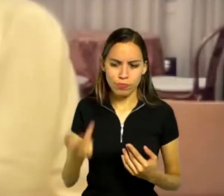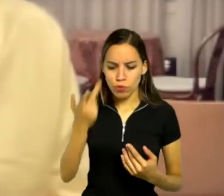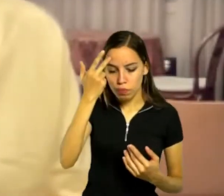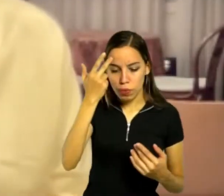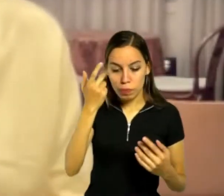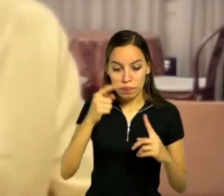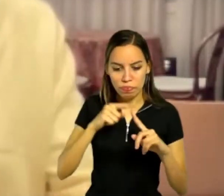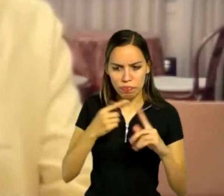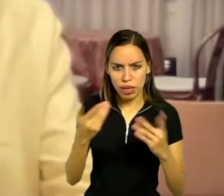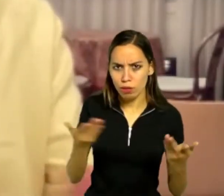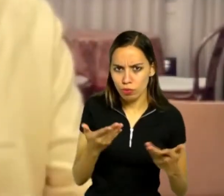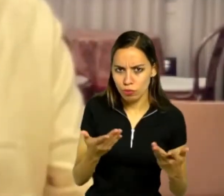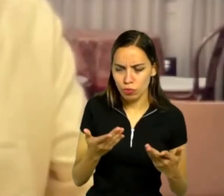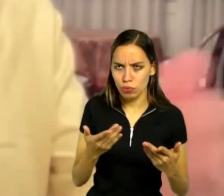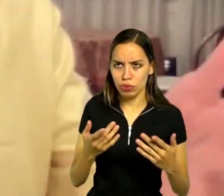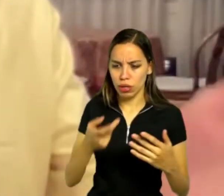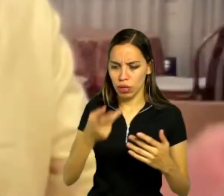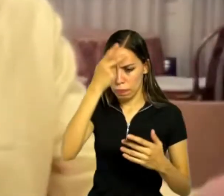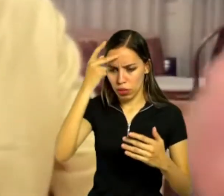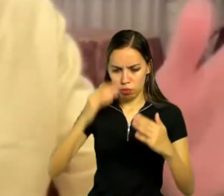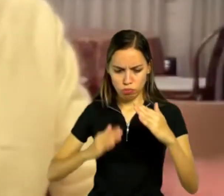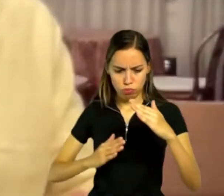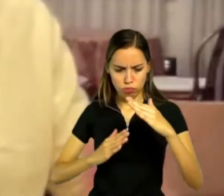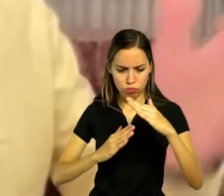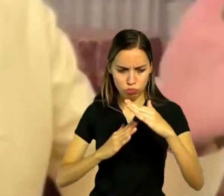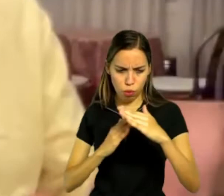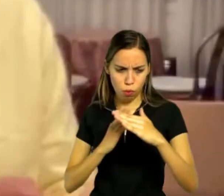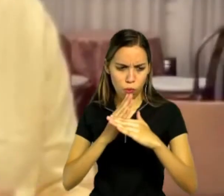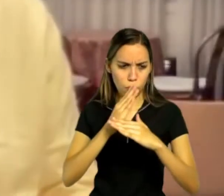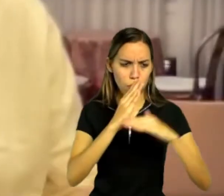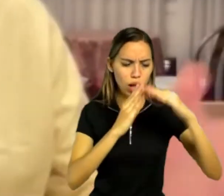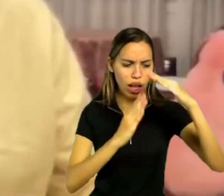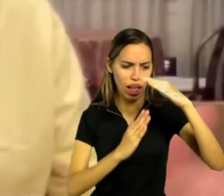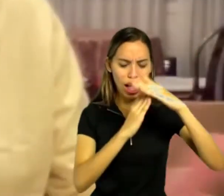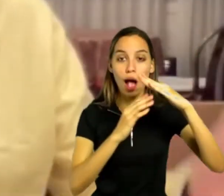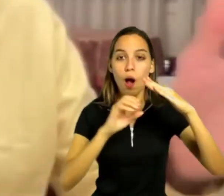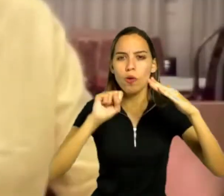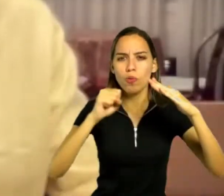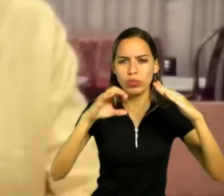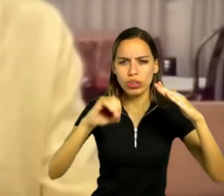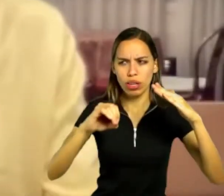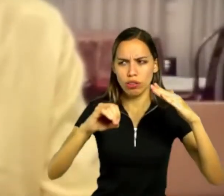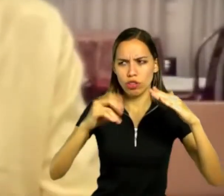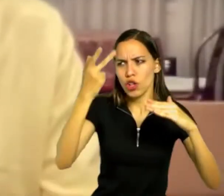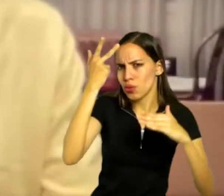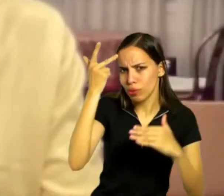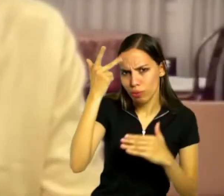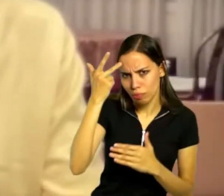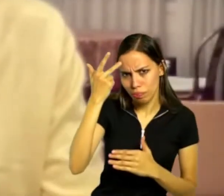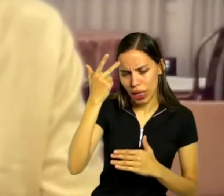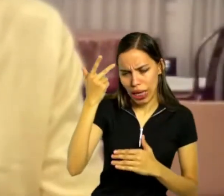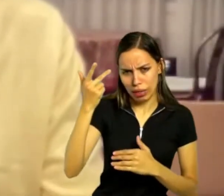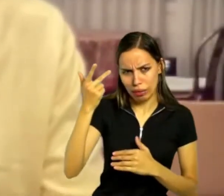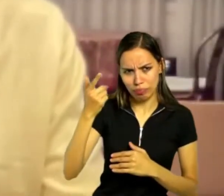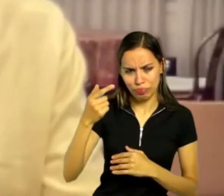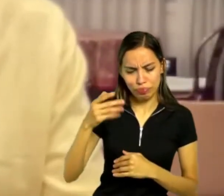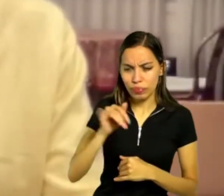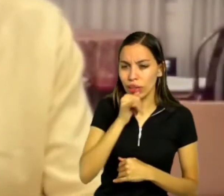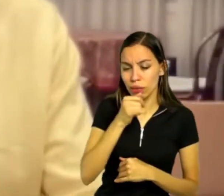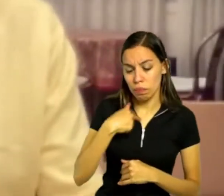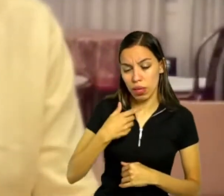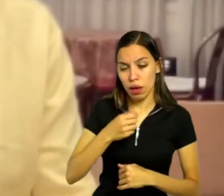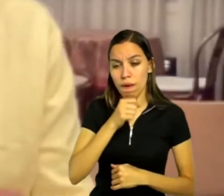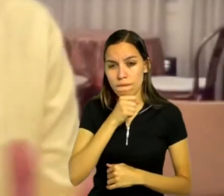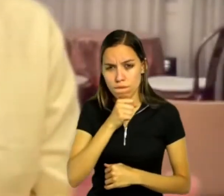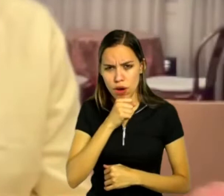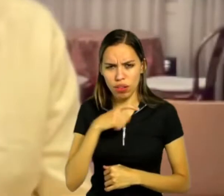normal, né? A família, chegou a 80 anos, minha avó tem 80 anos, e ela está aí, tocando a vida dela. Né? Então, é